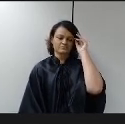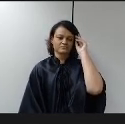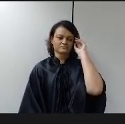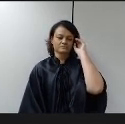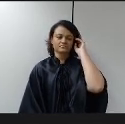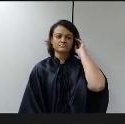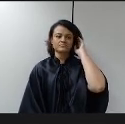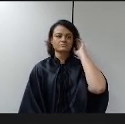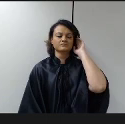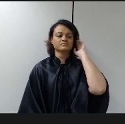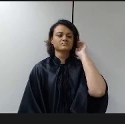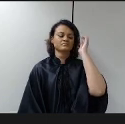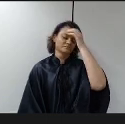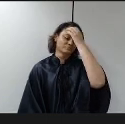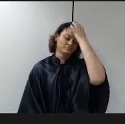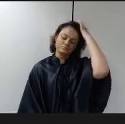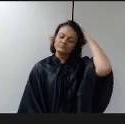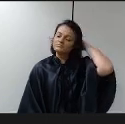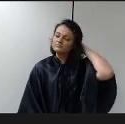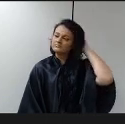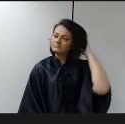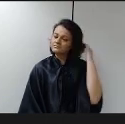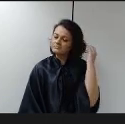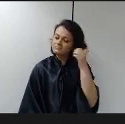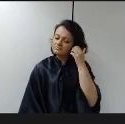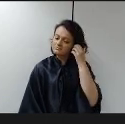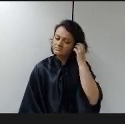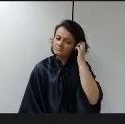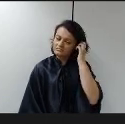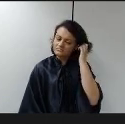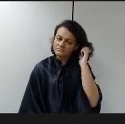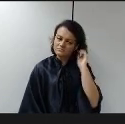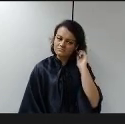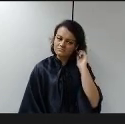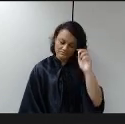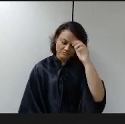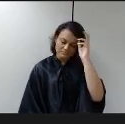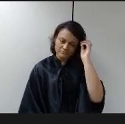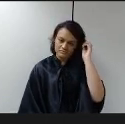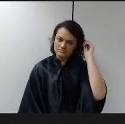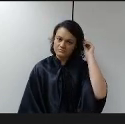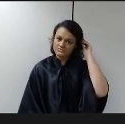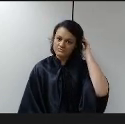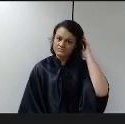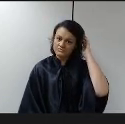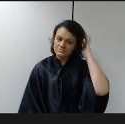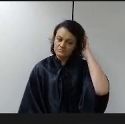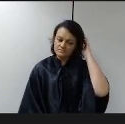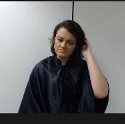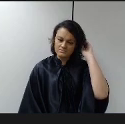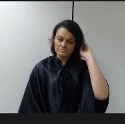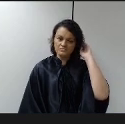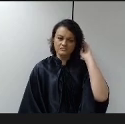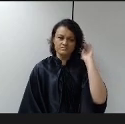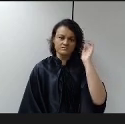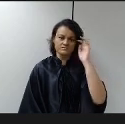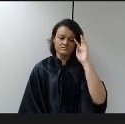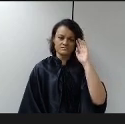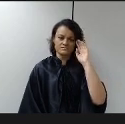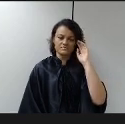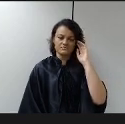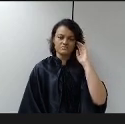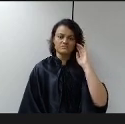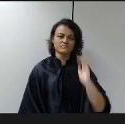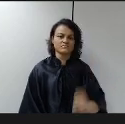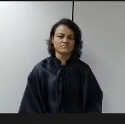e senhores advogados que os processos adiados e retirados de pauta